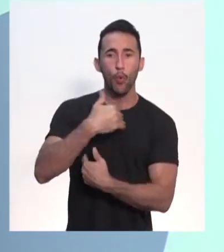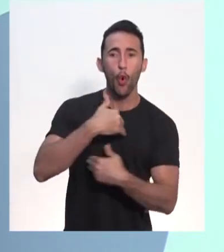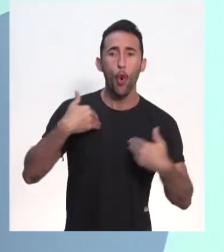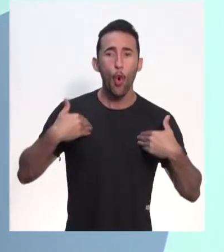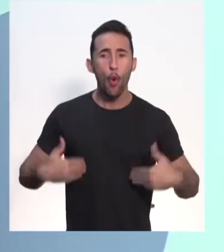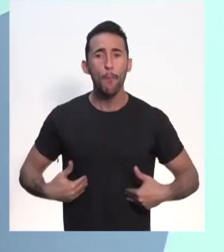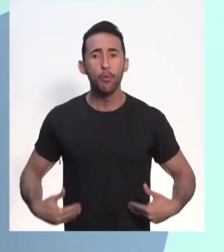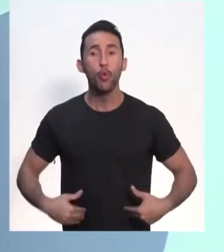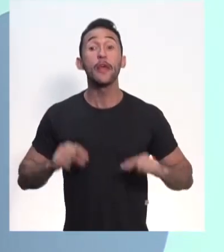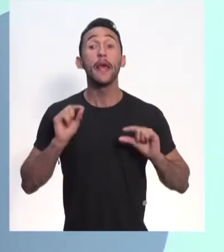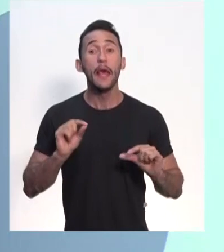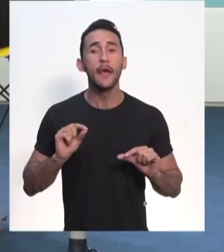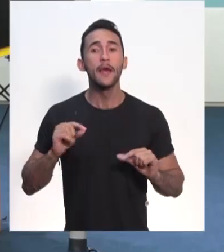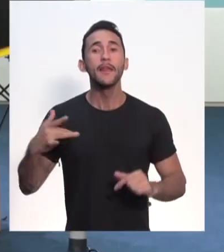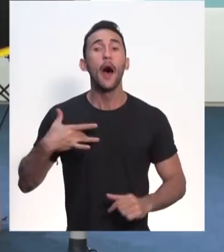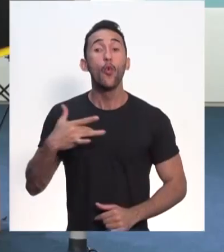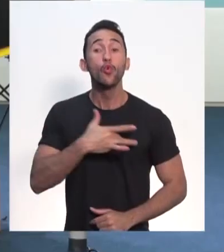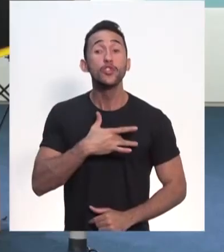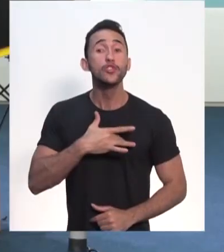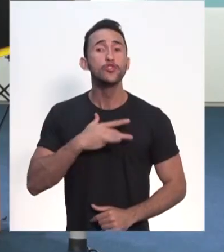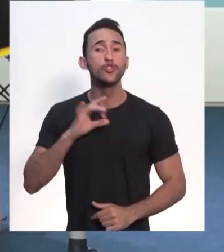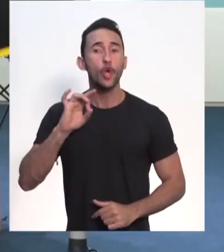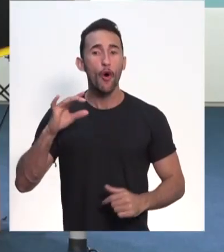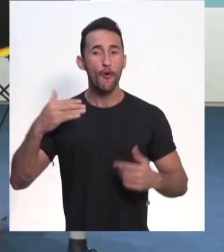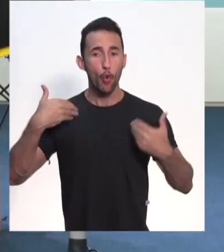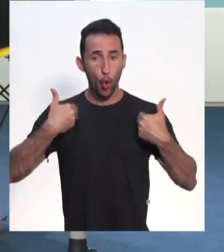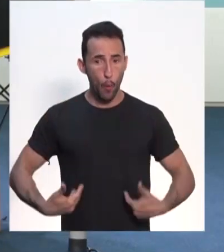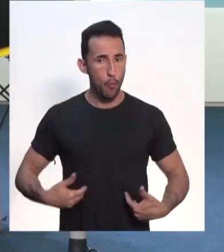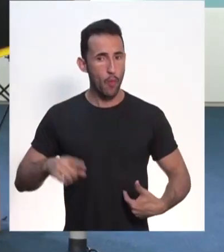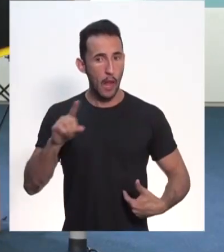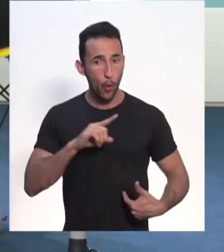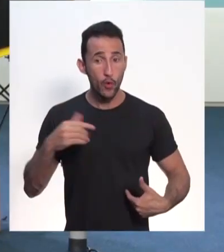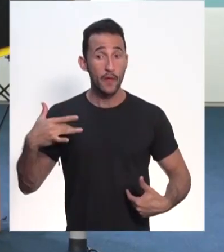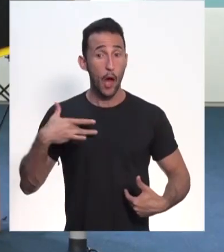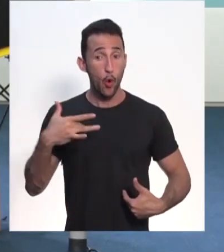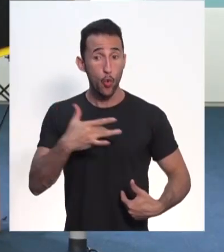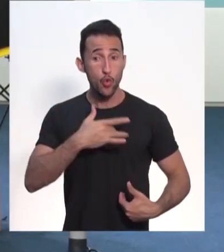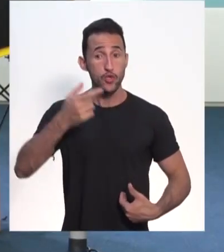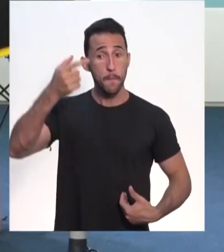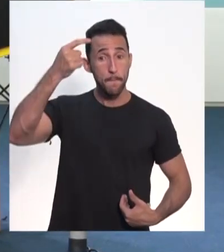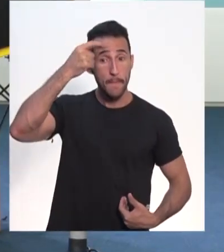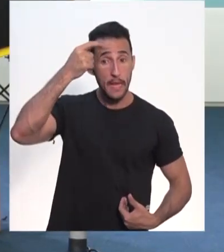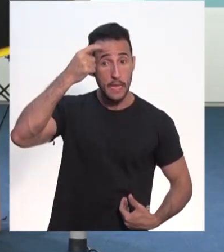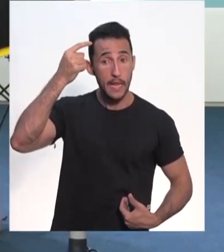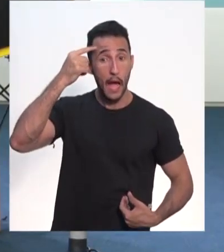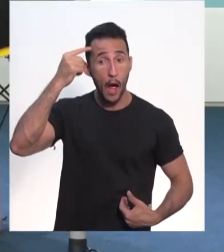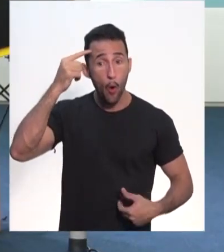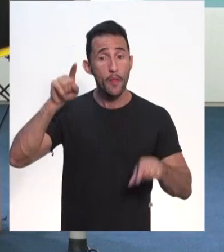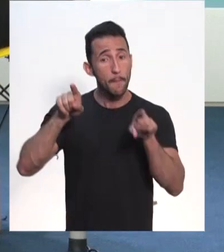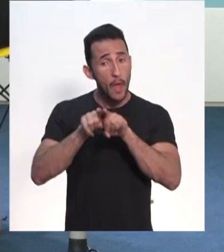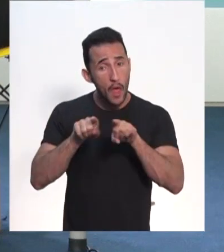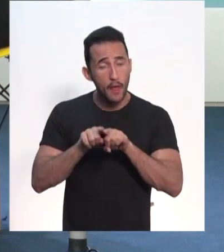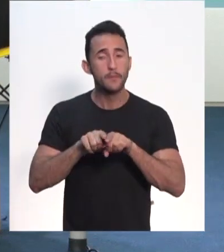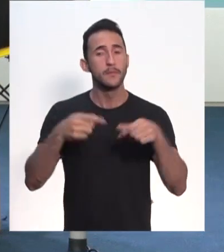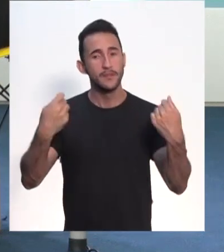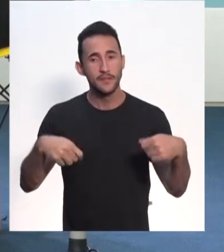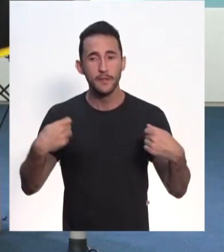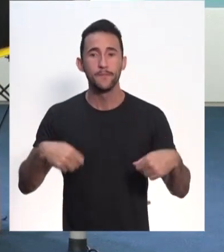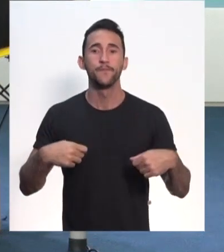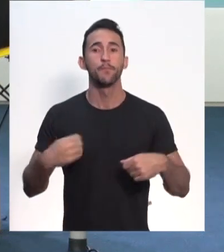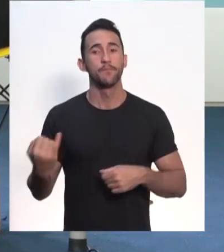especificamente educação física, mas a importância para a saúde, né, nesse momento. Muito importante para a saúde, a